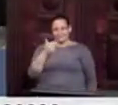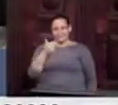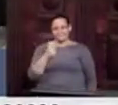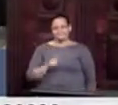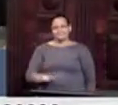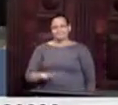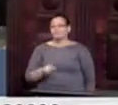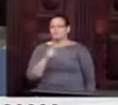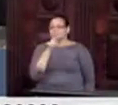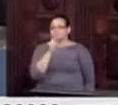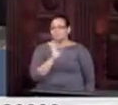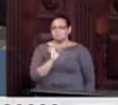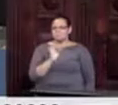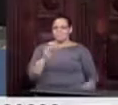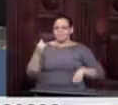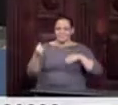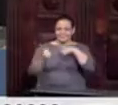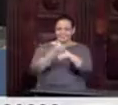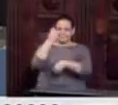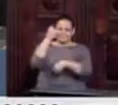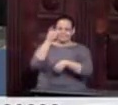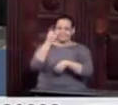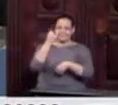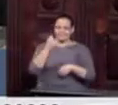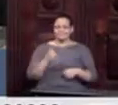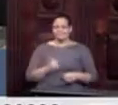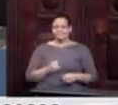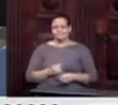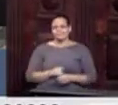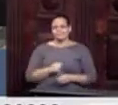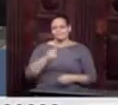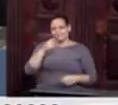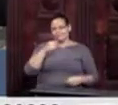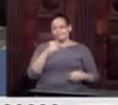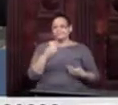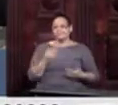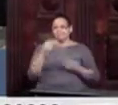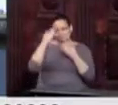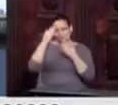Nenhuma. Fui traído pelo inconsciente. Obrigado, senhora presidente.